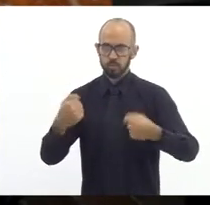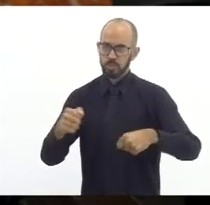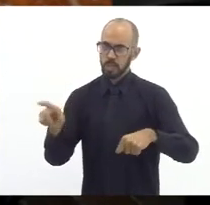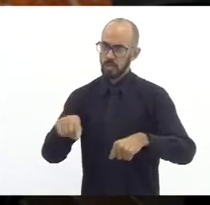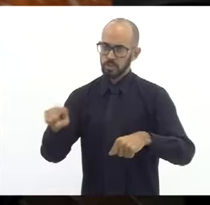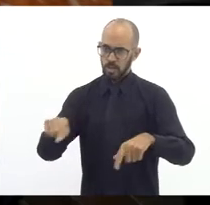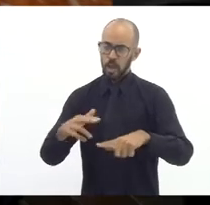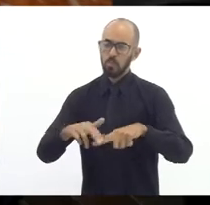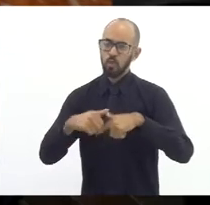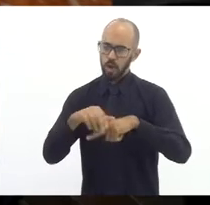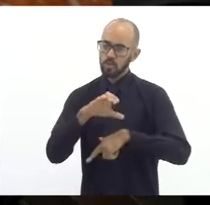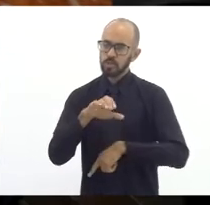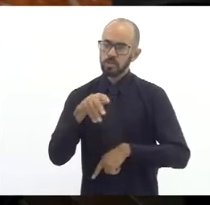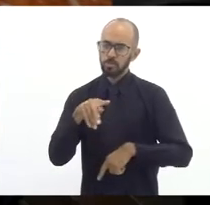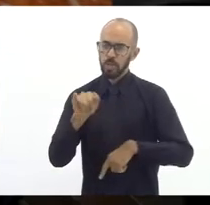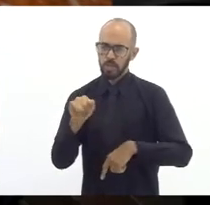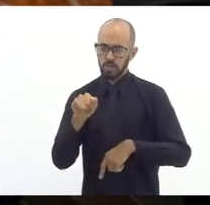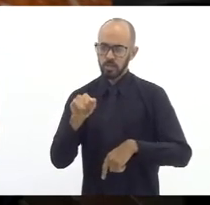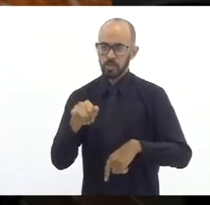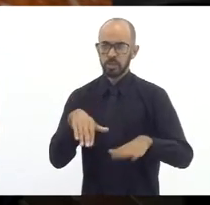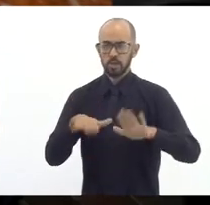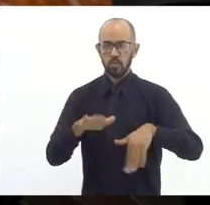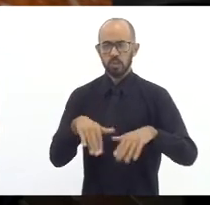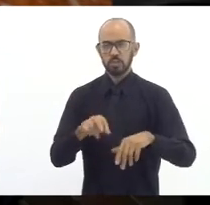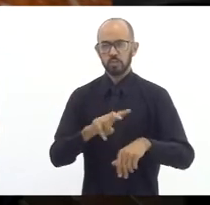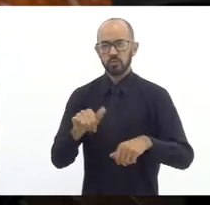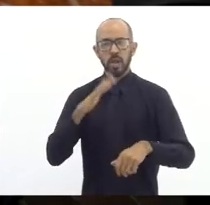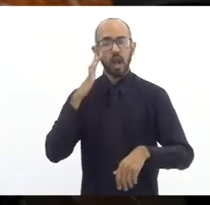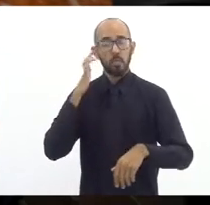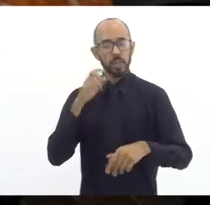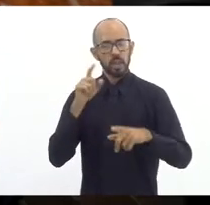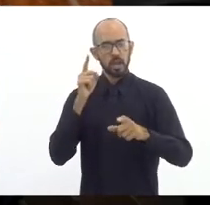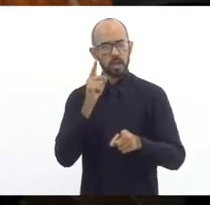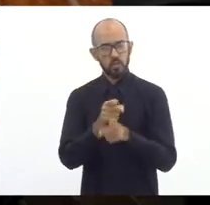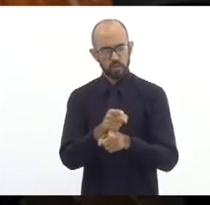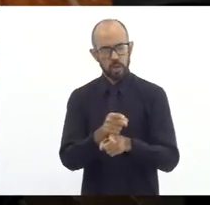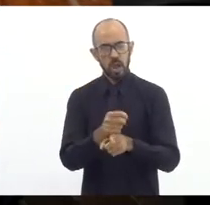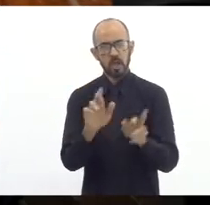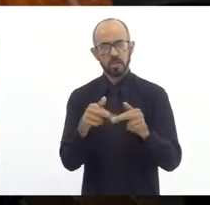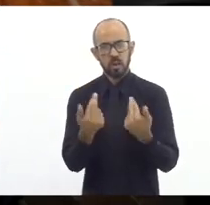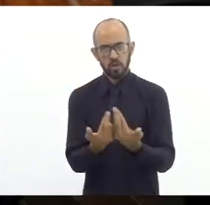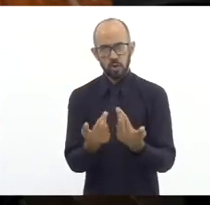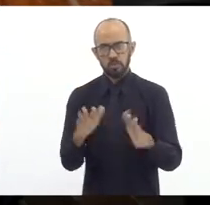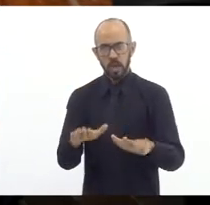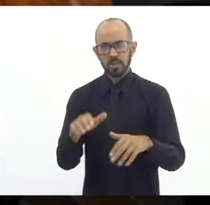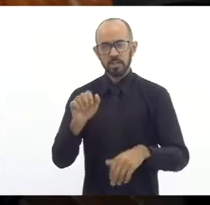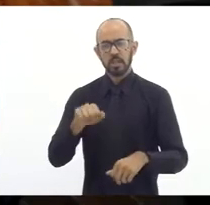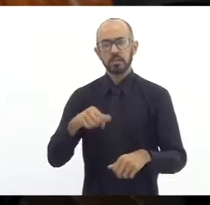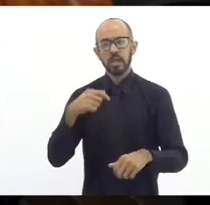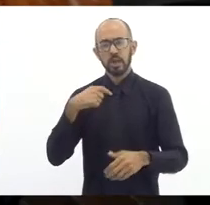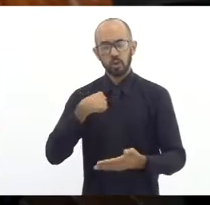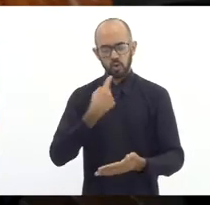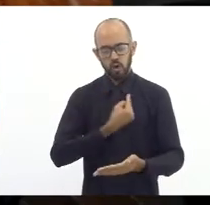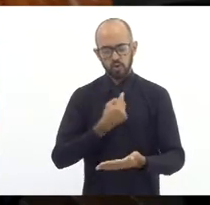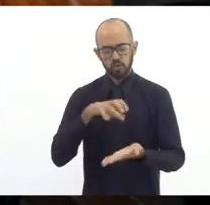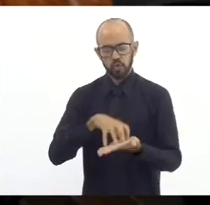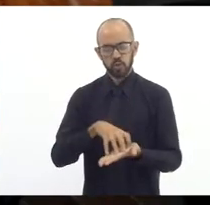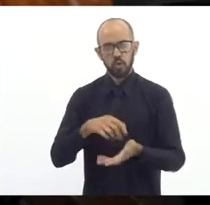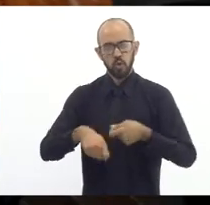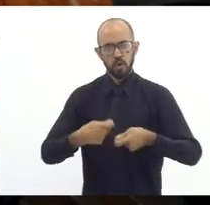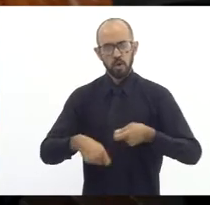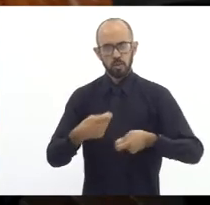por ocasião dessa CPI, e provavelmente estaremos juntos amanhã, mas essa agência já se manifestou favoravelmente à